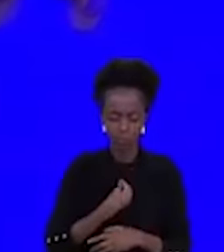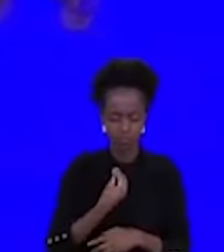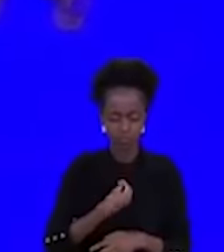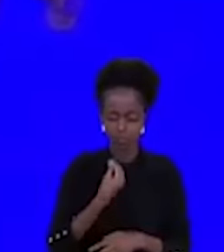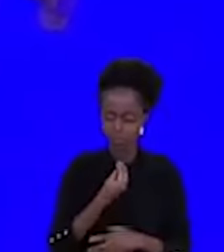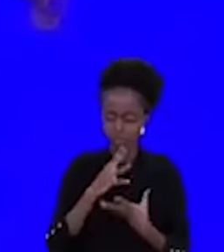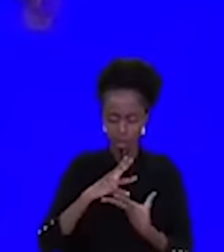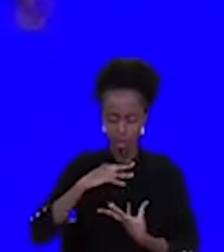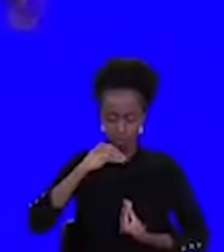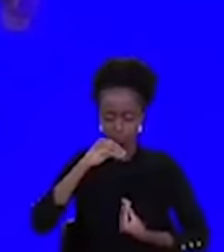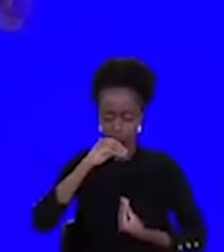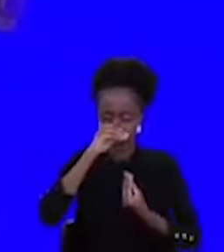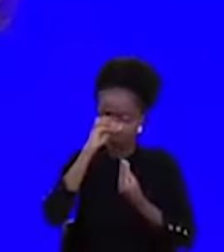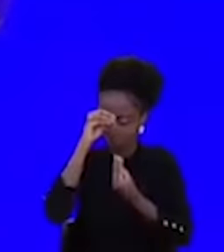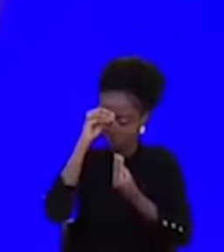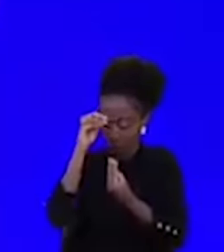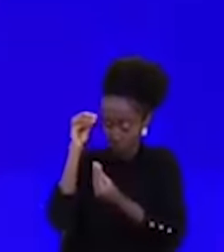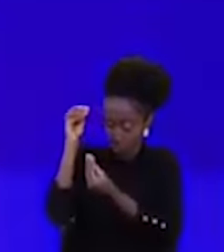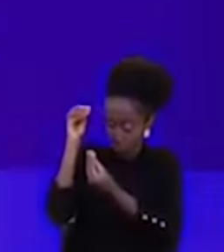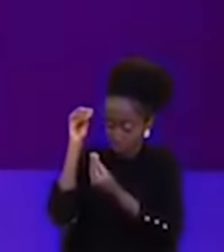minha alma.